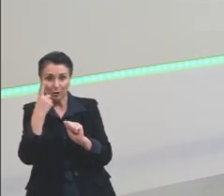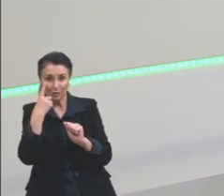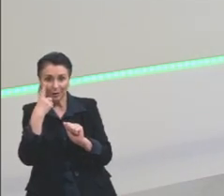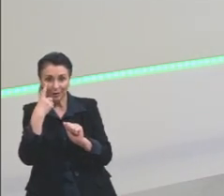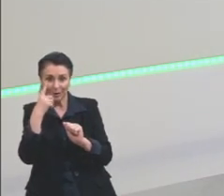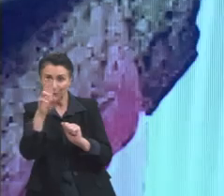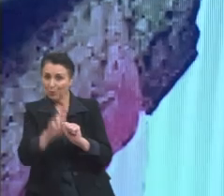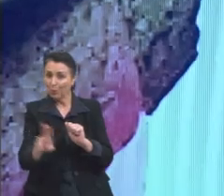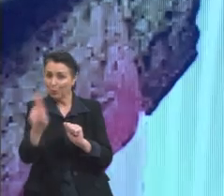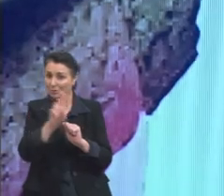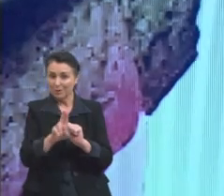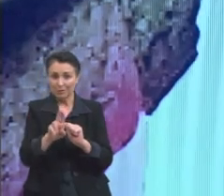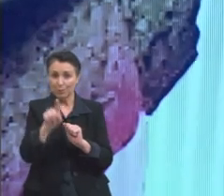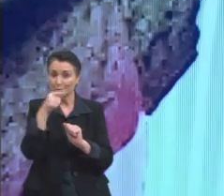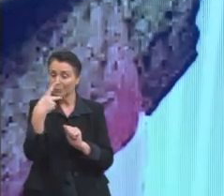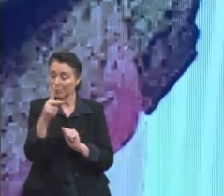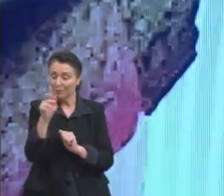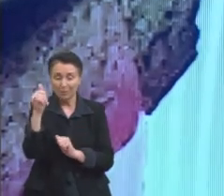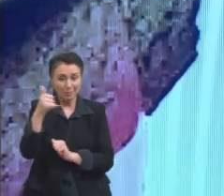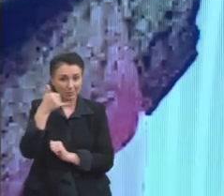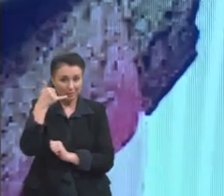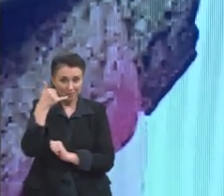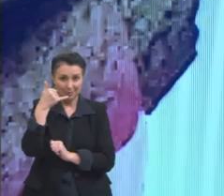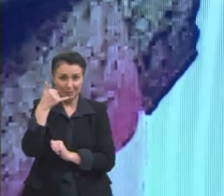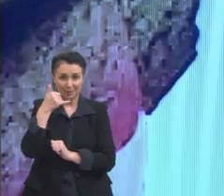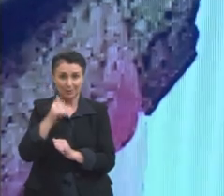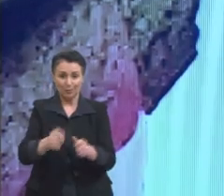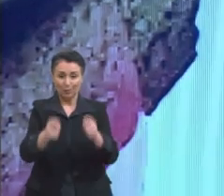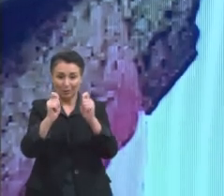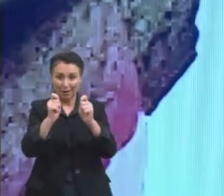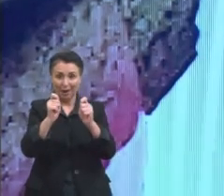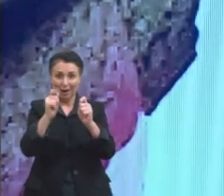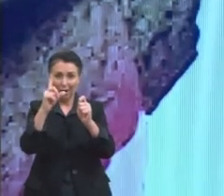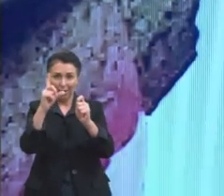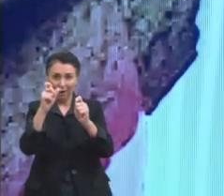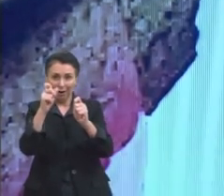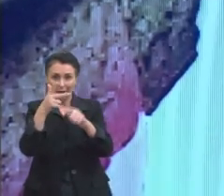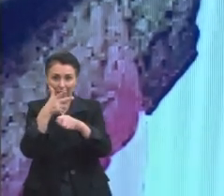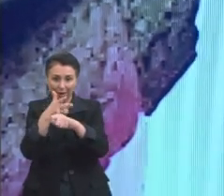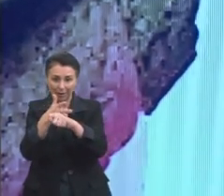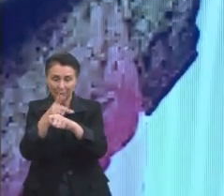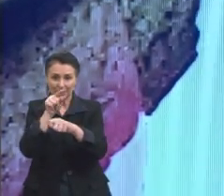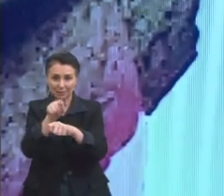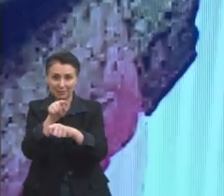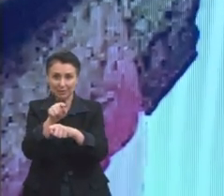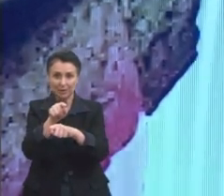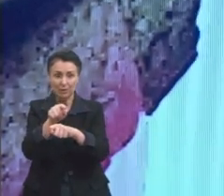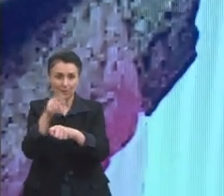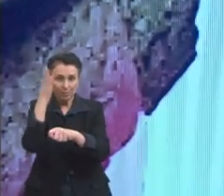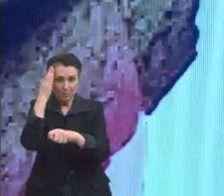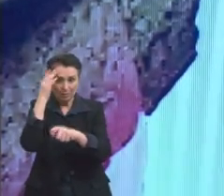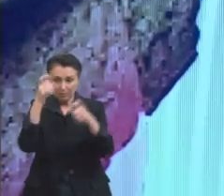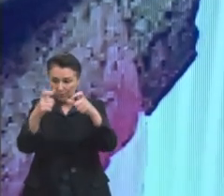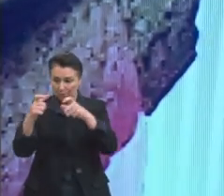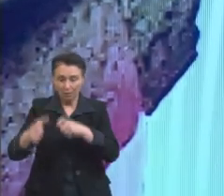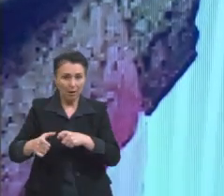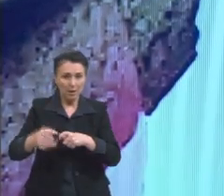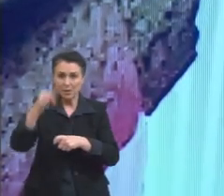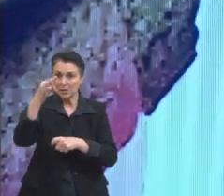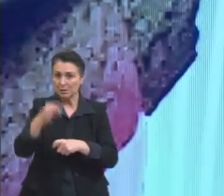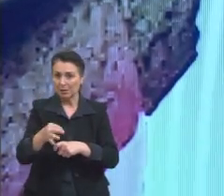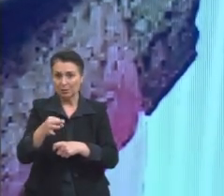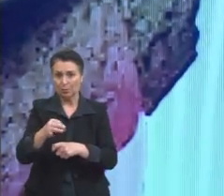por exemplo no celular de vocês ou no computador saber onde é que tá acontecendo esses o